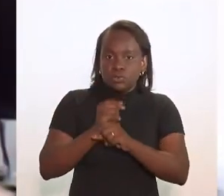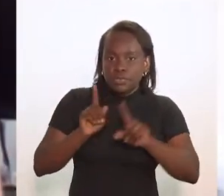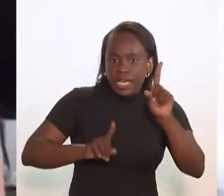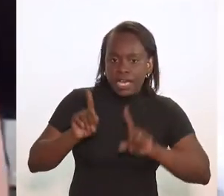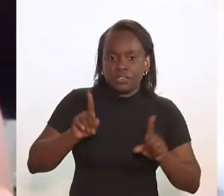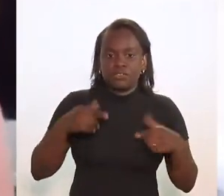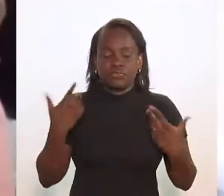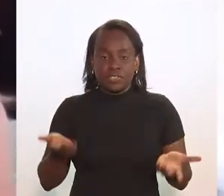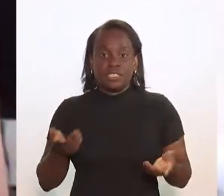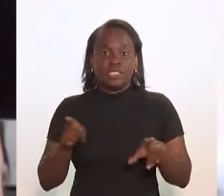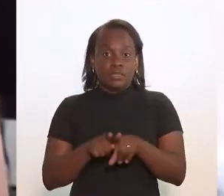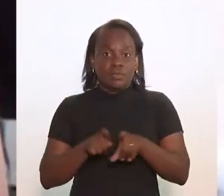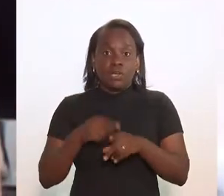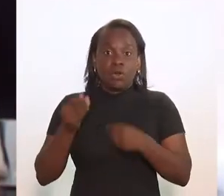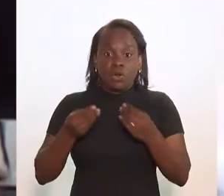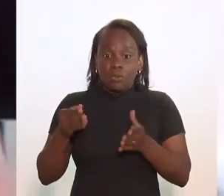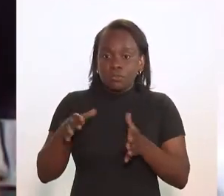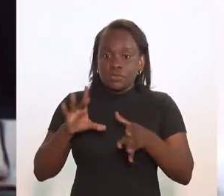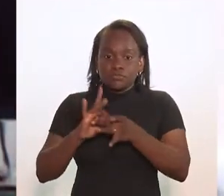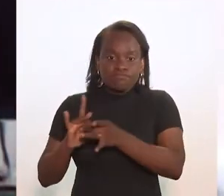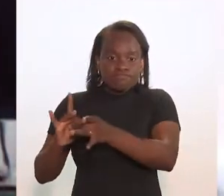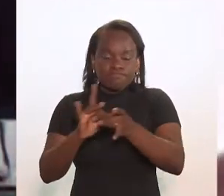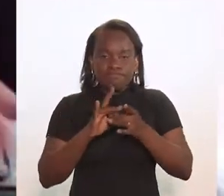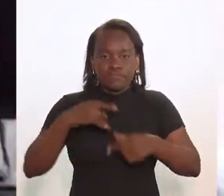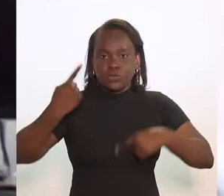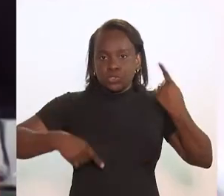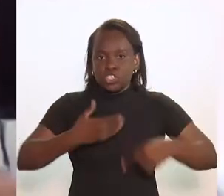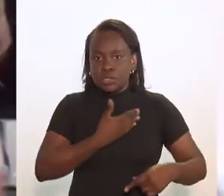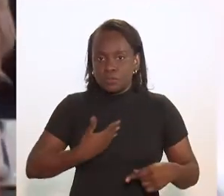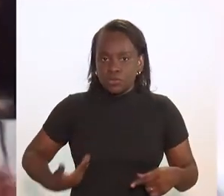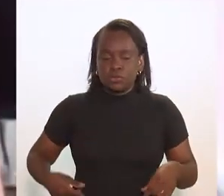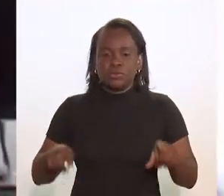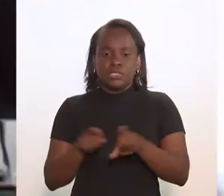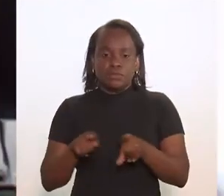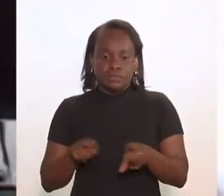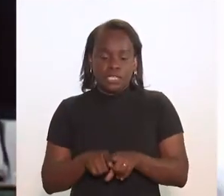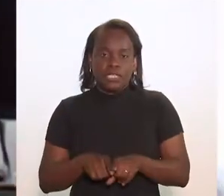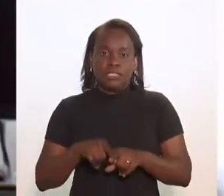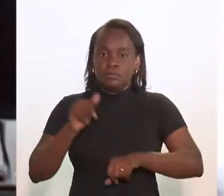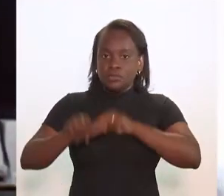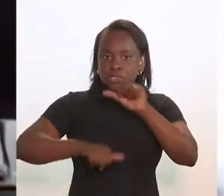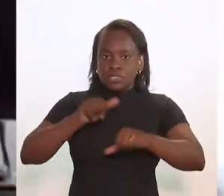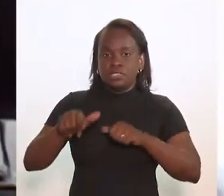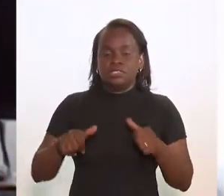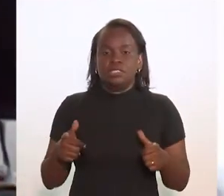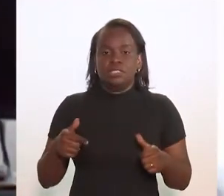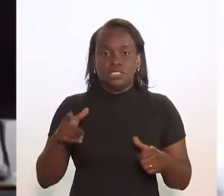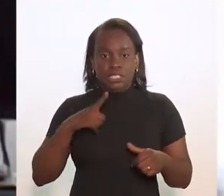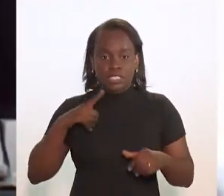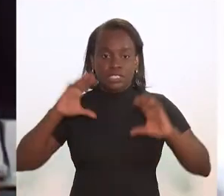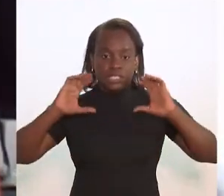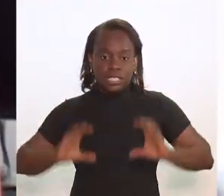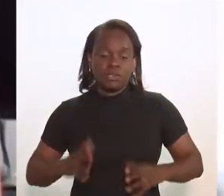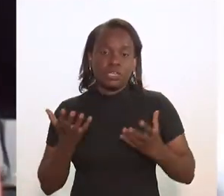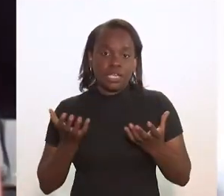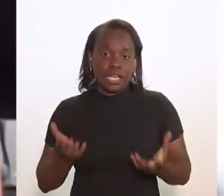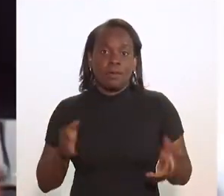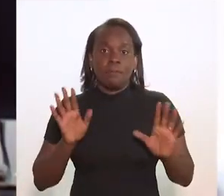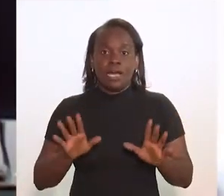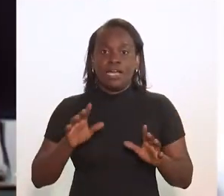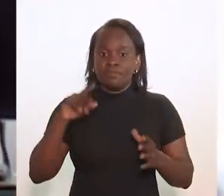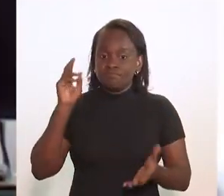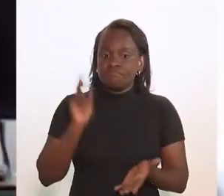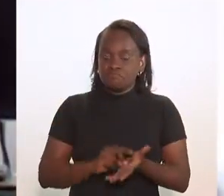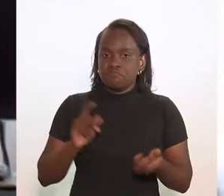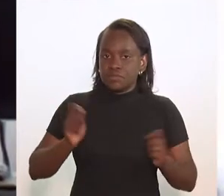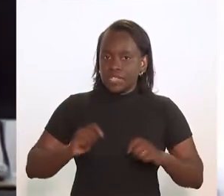enfim. Então, como é que a gente pavimenta um caminho aí conjunto com políticas públicas que dêem conta da transformação que o cidadão quer, mas